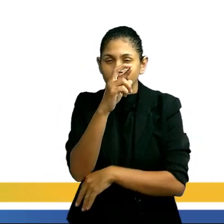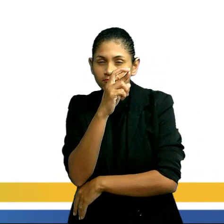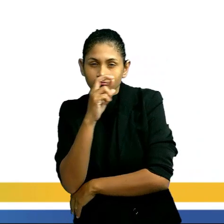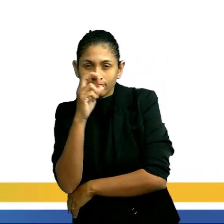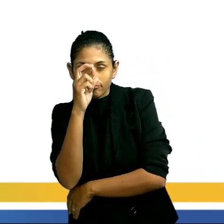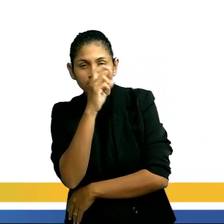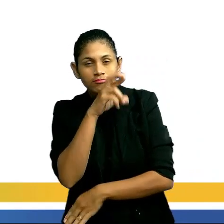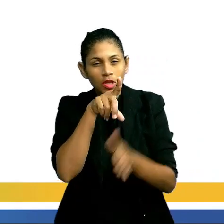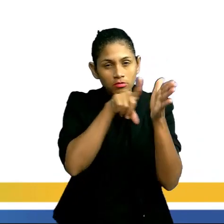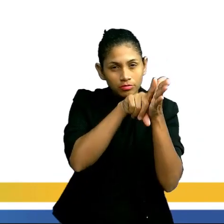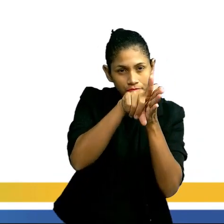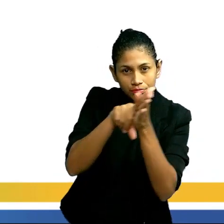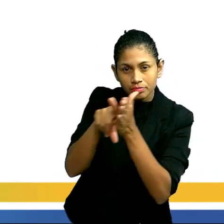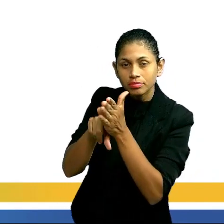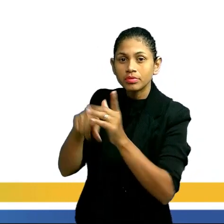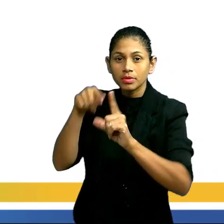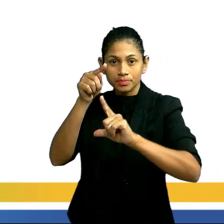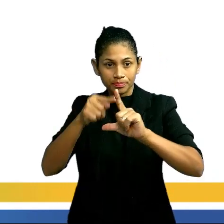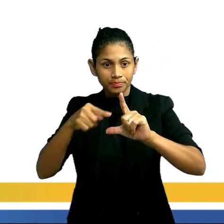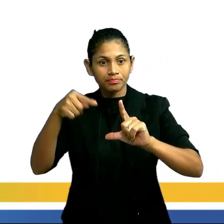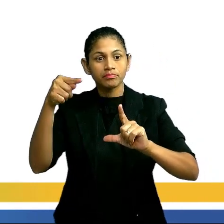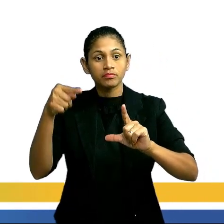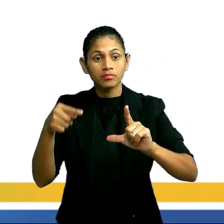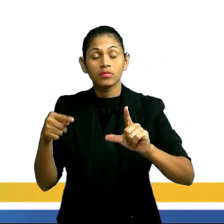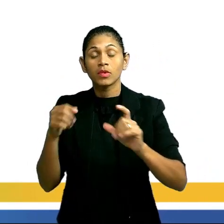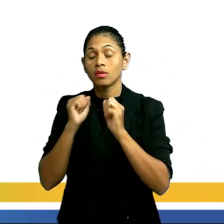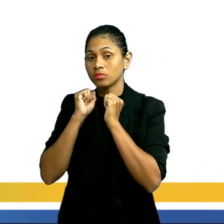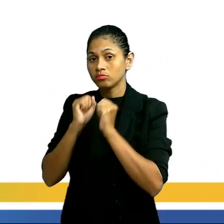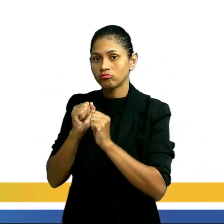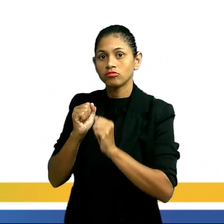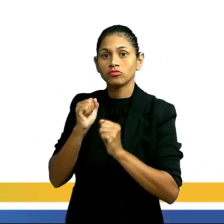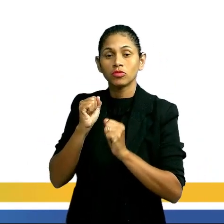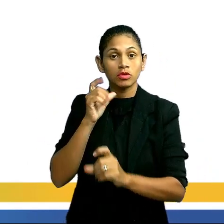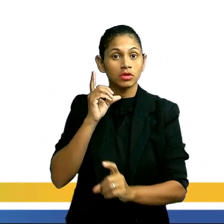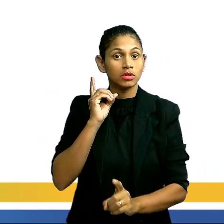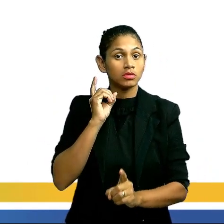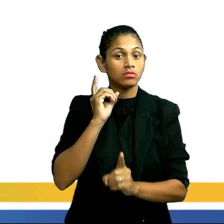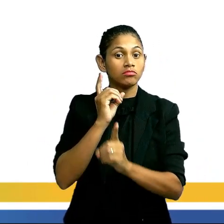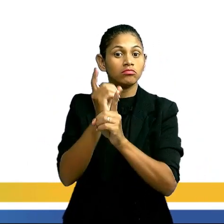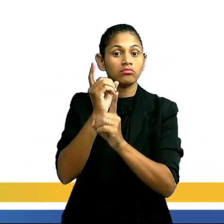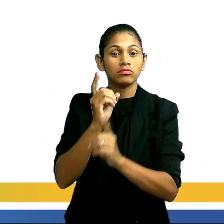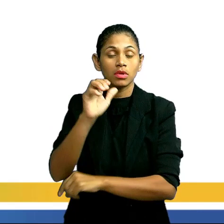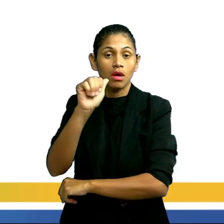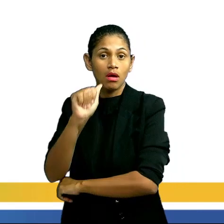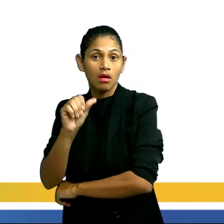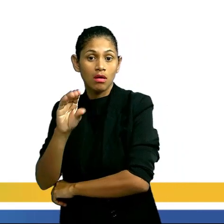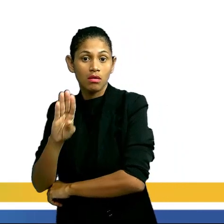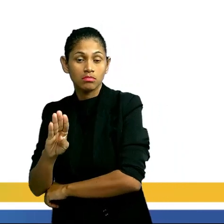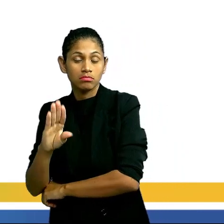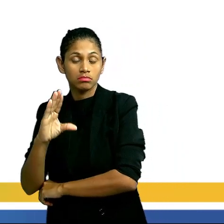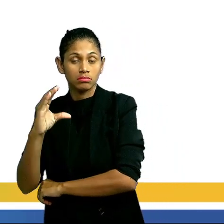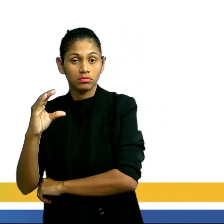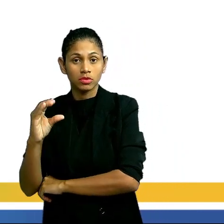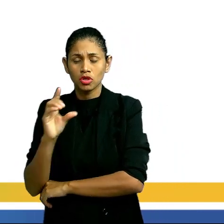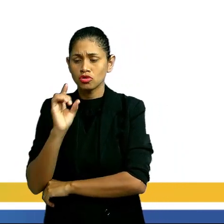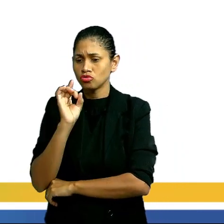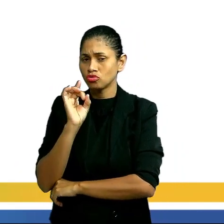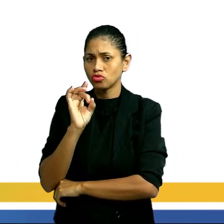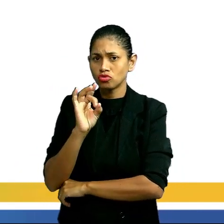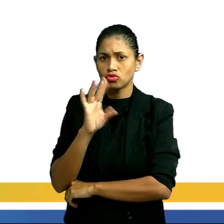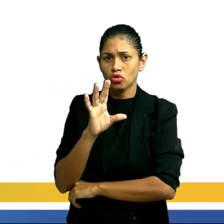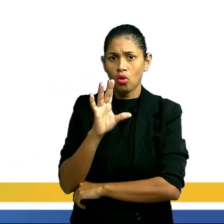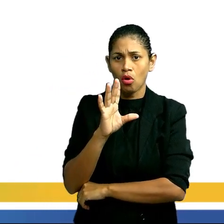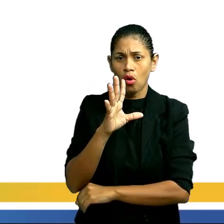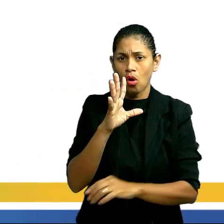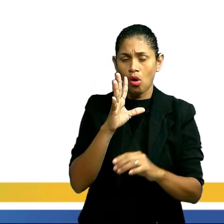as distâncias A, B e C simplesmente contando quantos lados dos quadradinhos cada uma delas possui. Vamos lá.